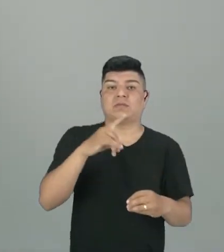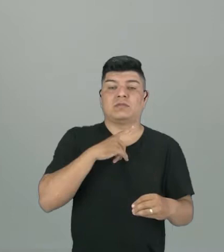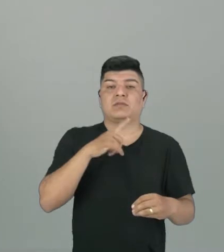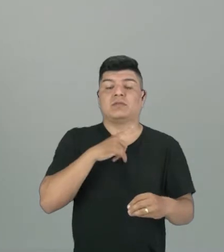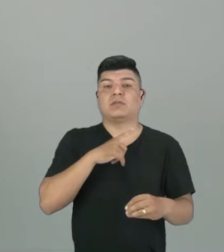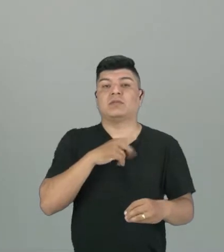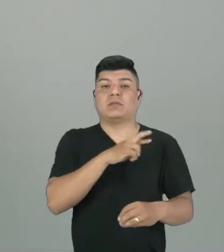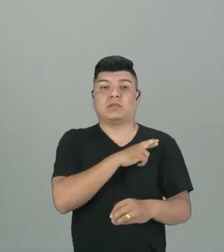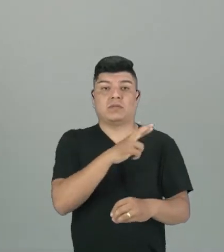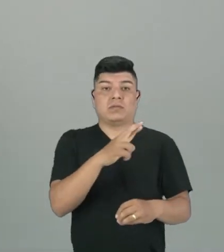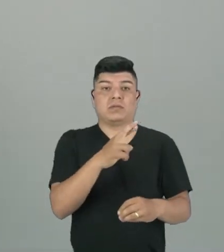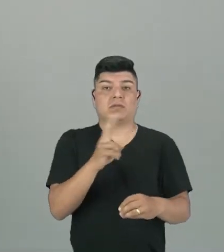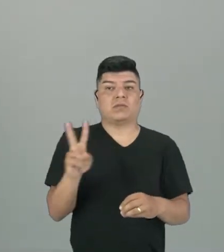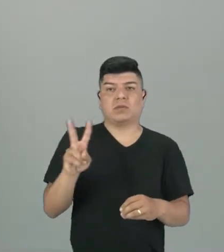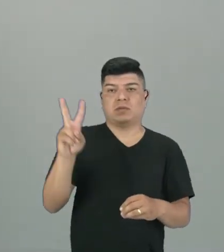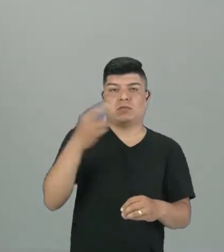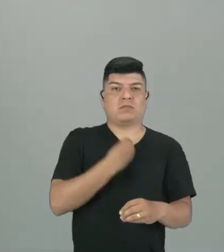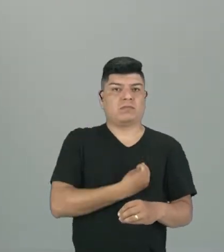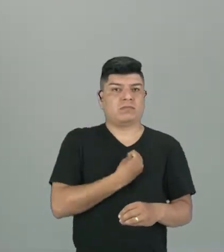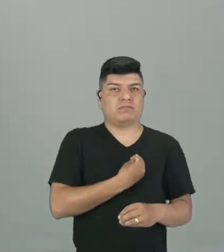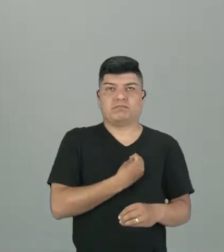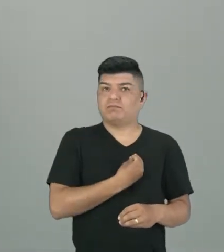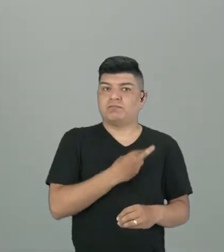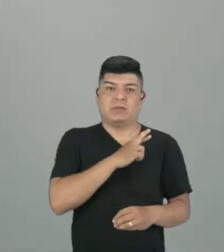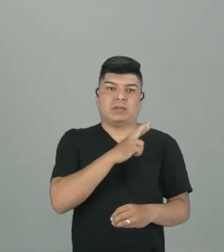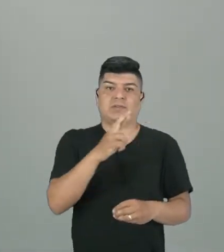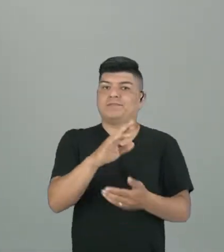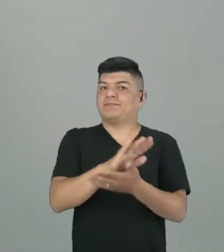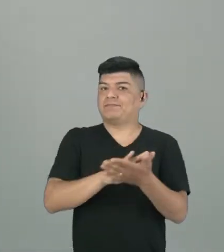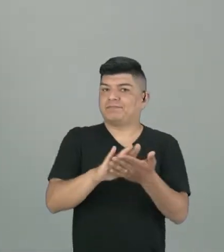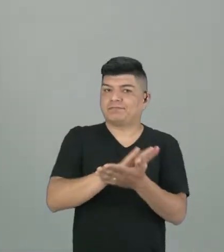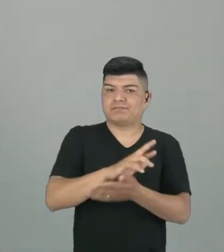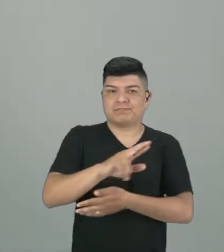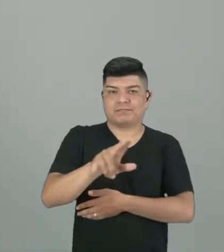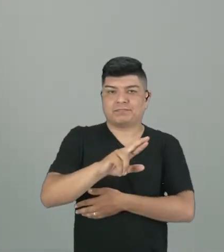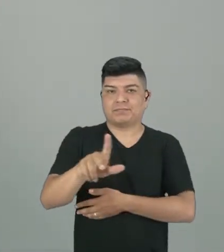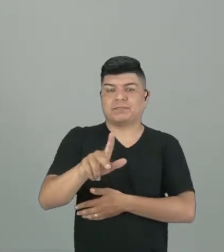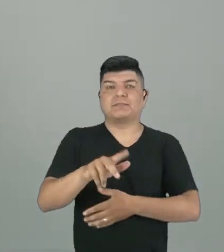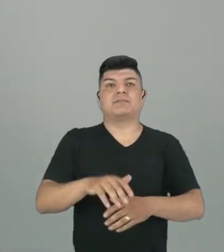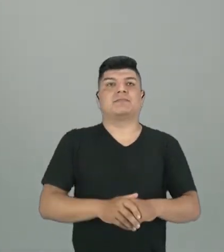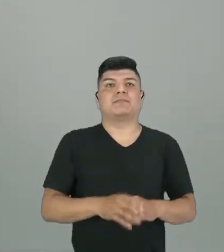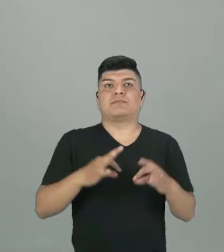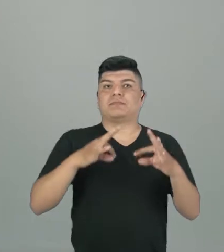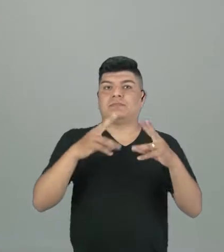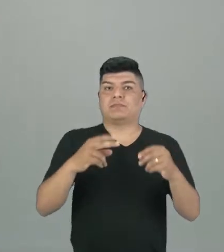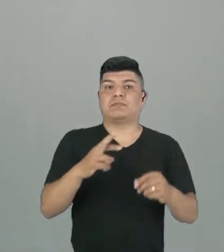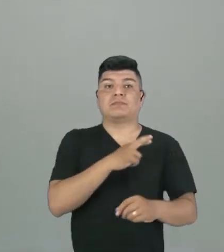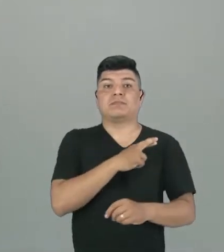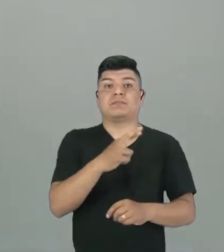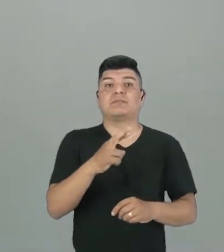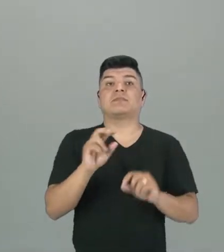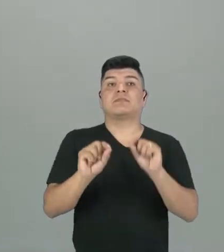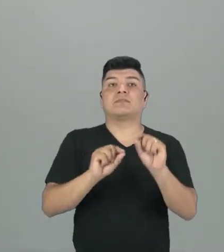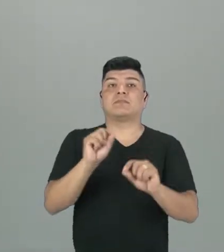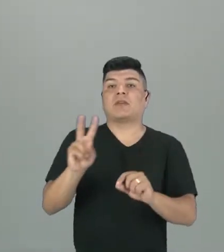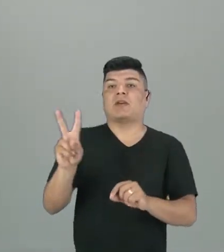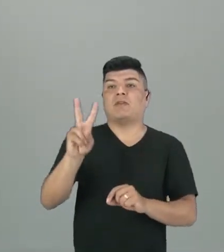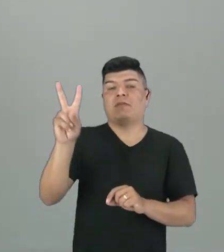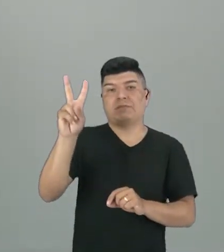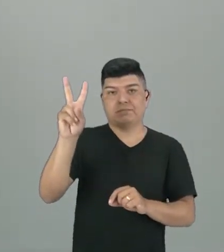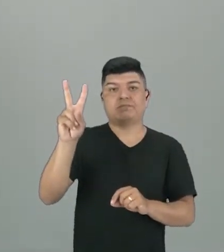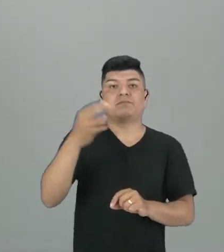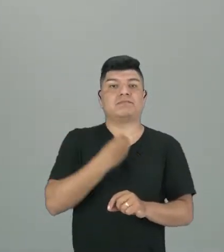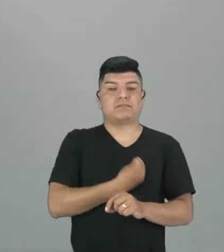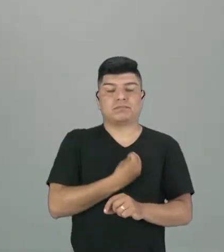religião que não valoriza a vida, nem religião deve ser, não é? Toda religião deve valorizar